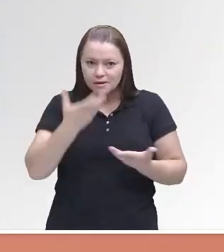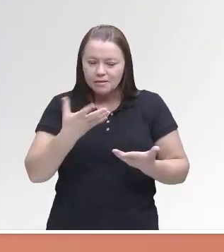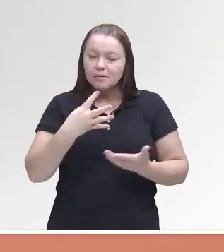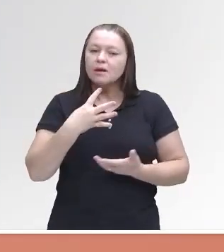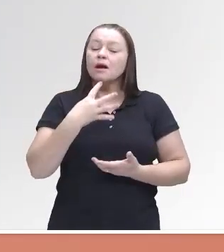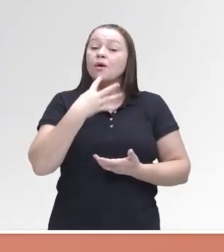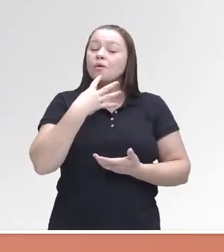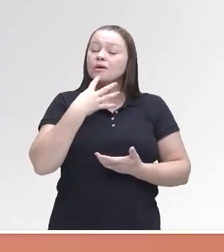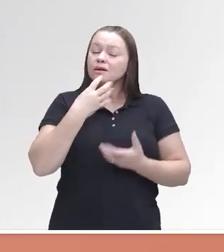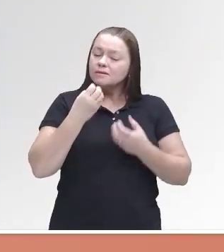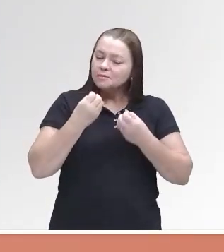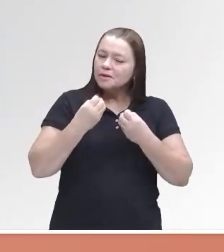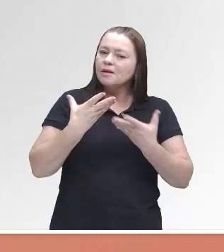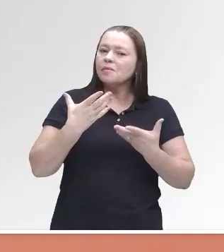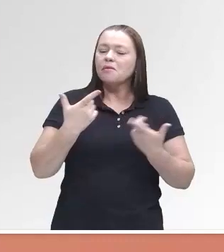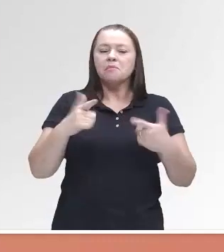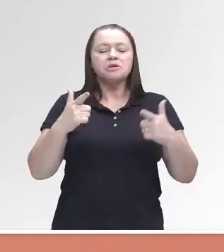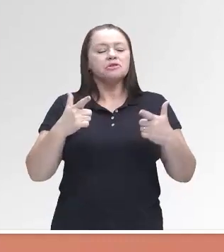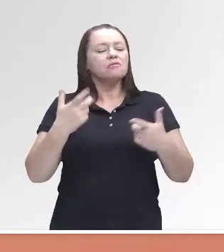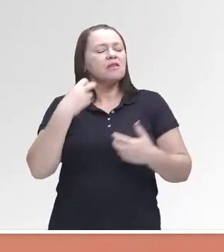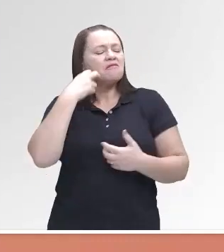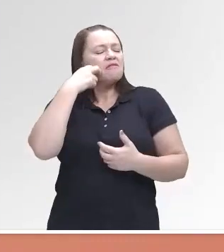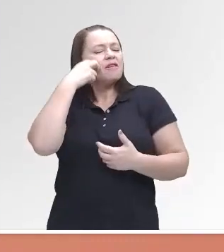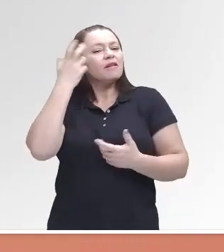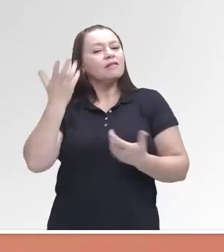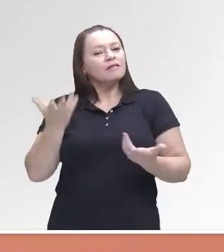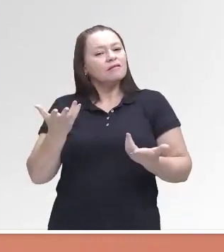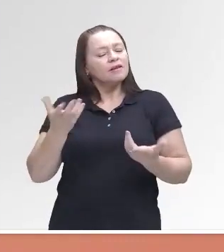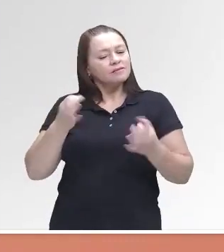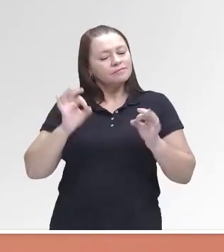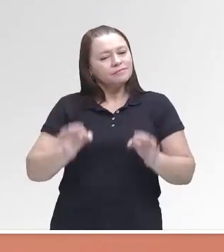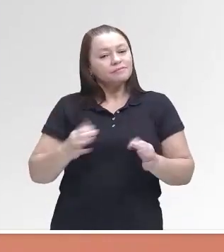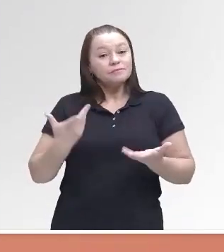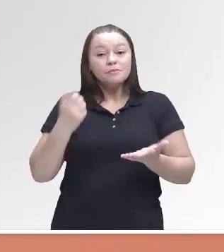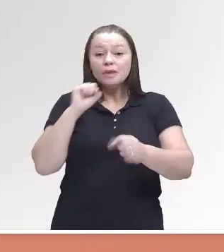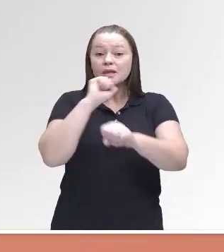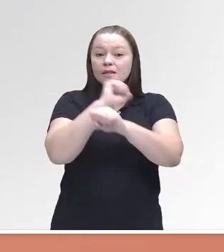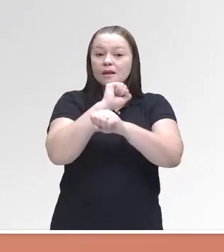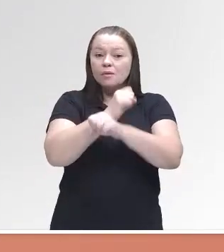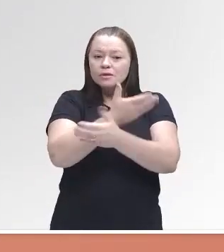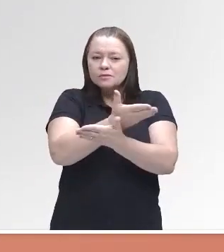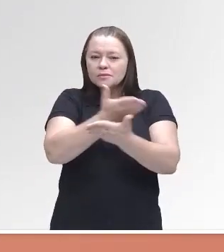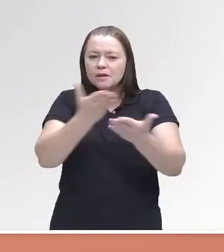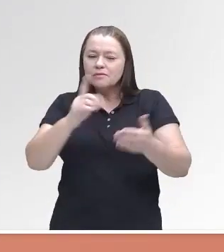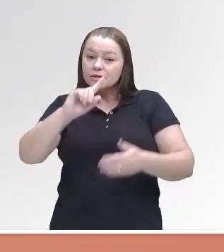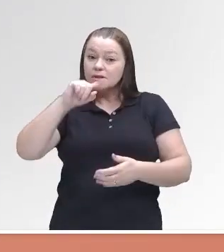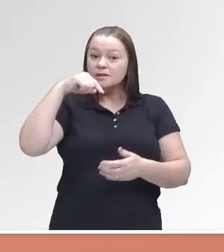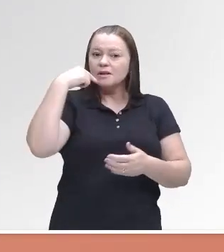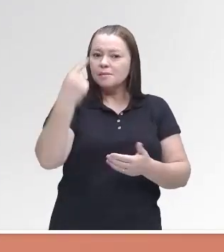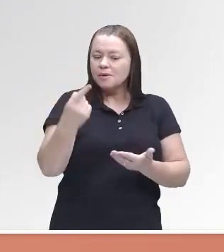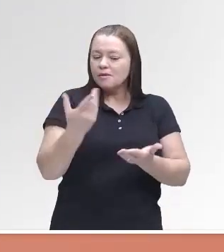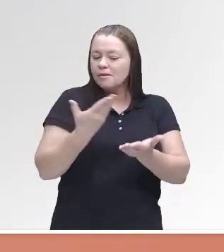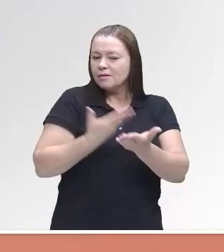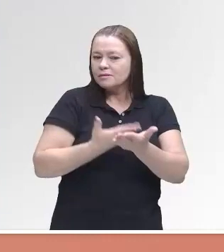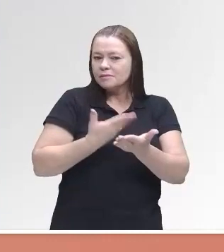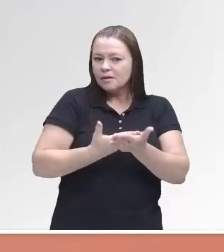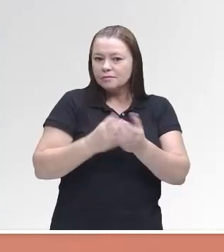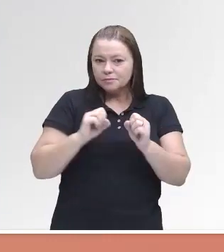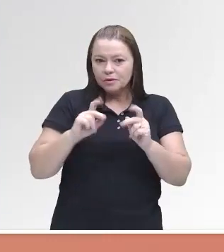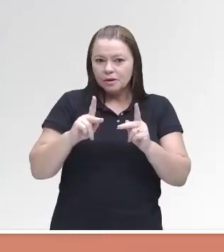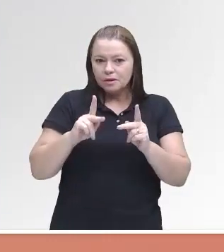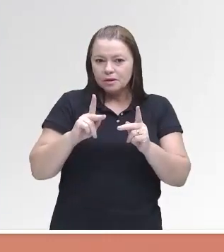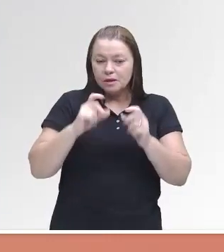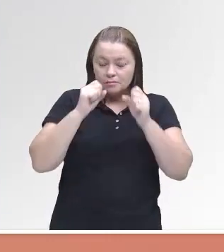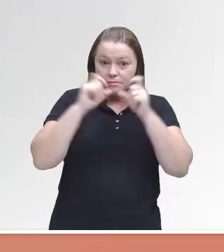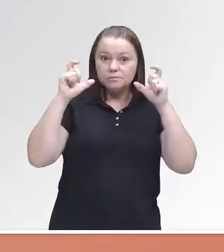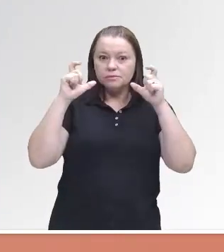não passa vergonha. É isso mesmo. Então, eu espero vocês aqui na nossa próxima aula. Acordem cedo.